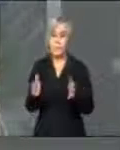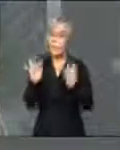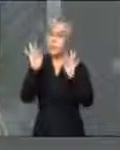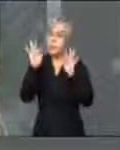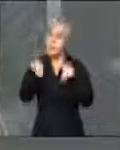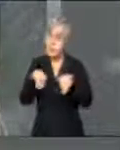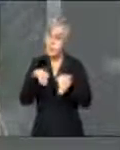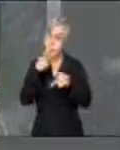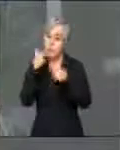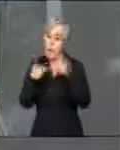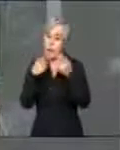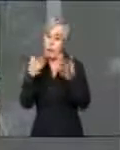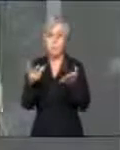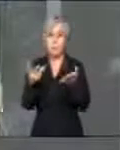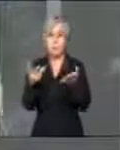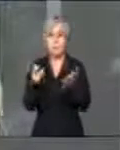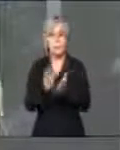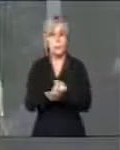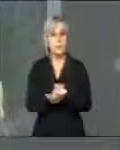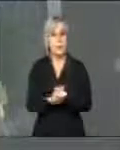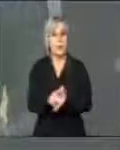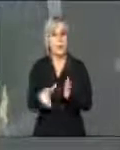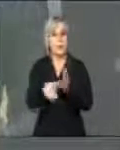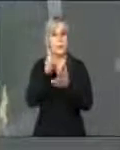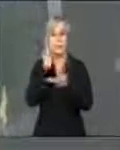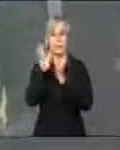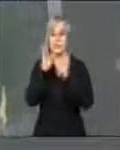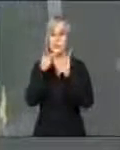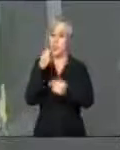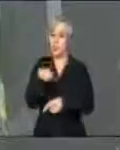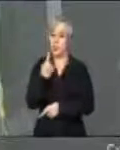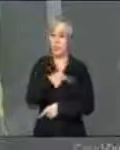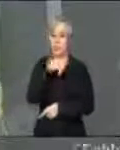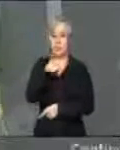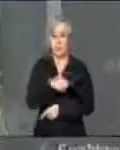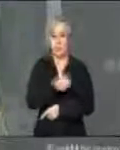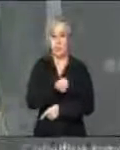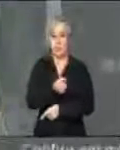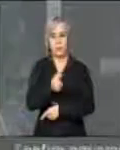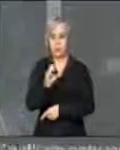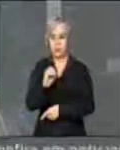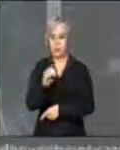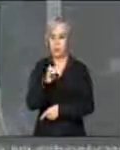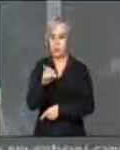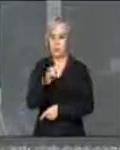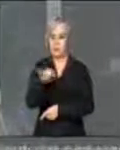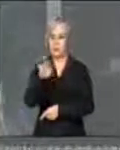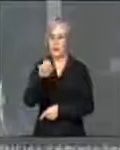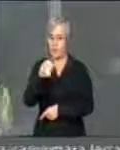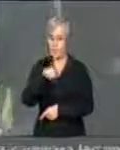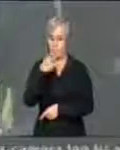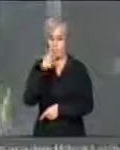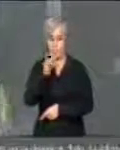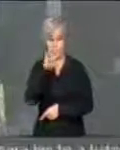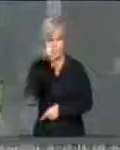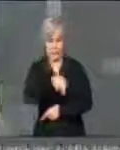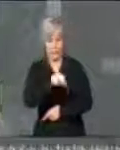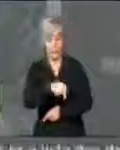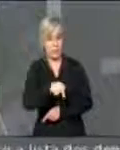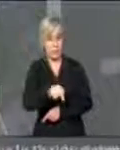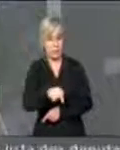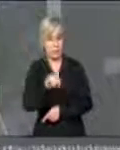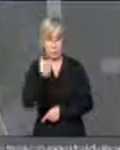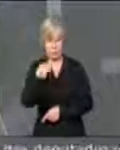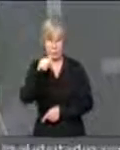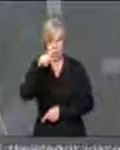final, ele teve a petulância. Aliás, antes ele tinha dito que nós somos covardes. E eu disse a ele nessa tribuna que se aqui, eu sei que da